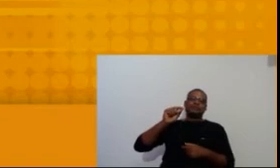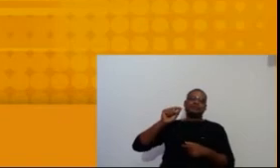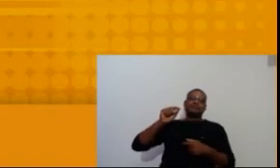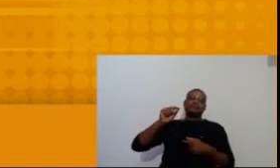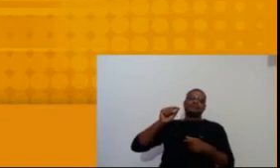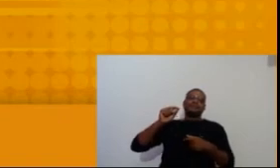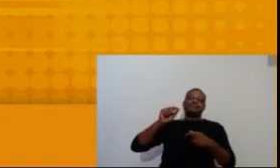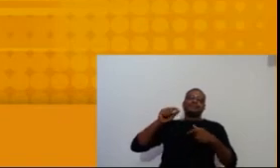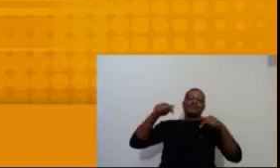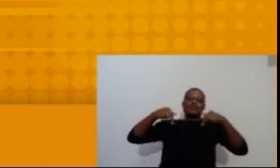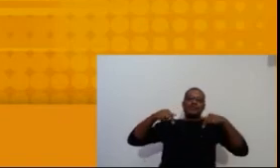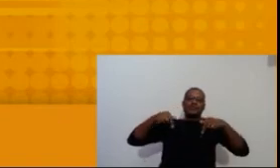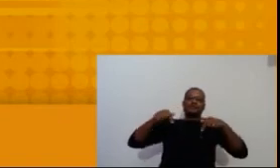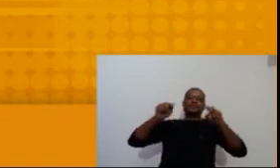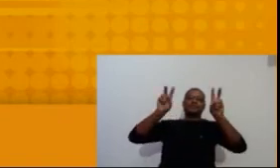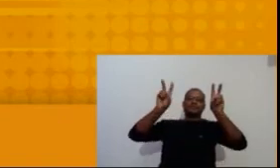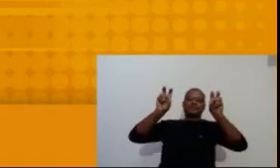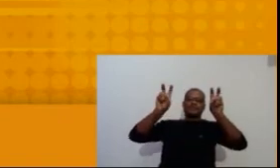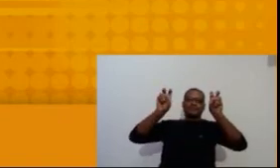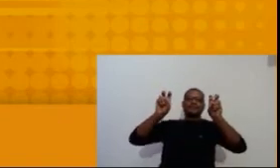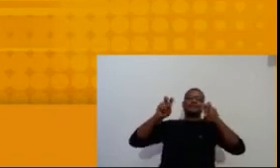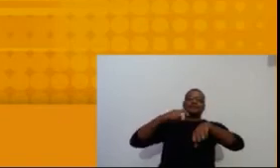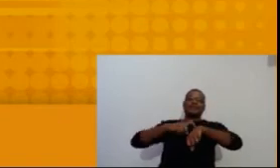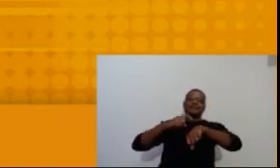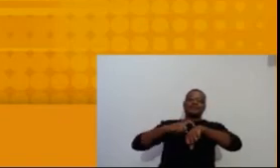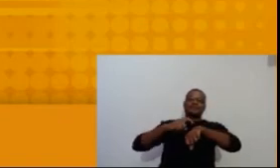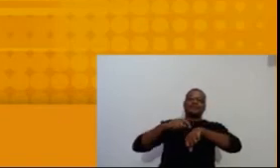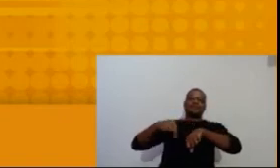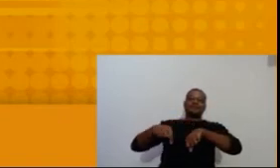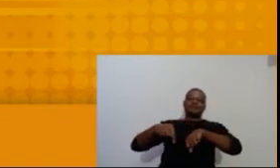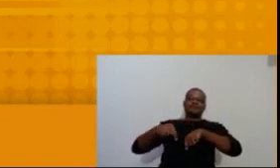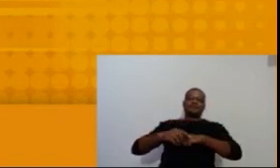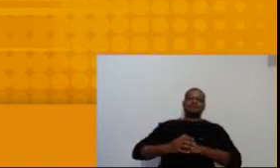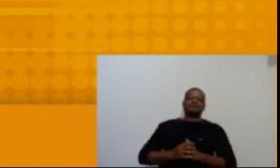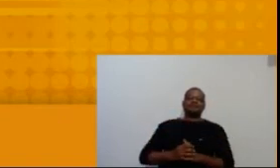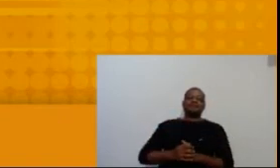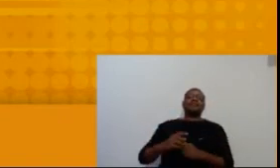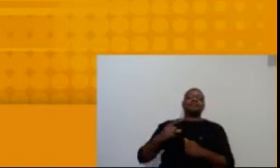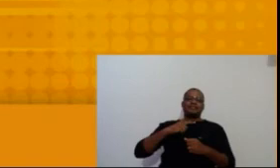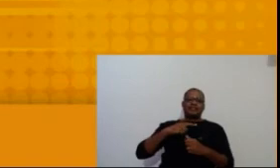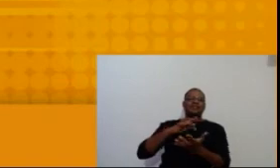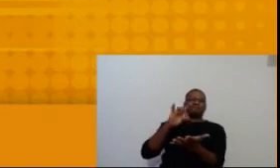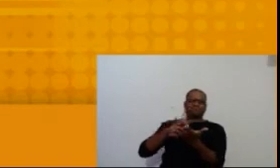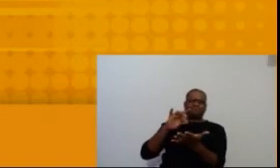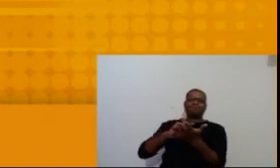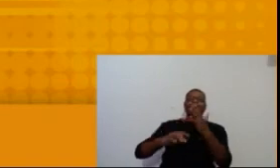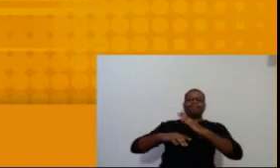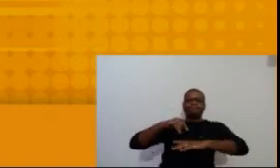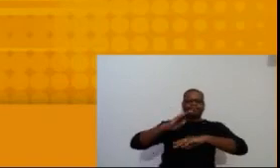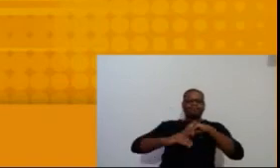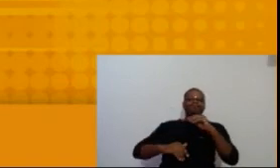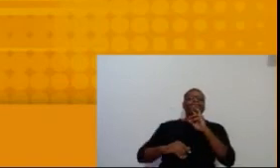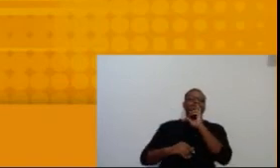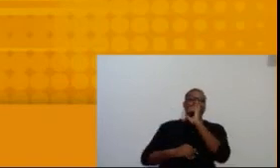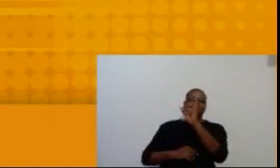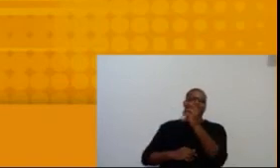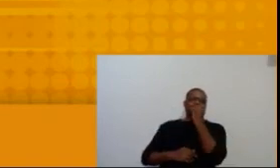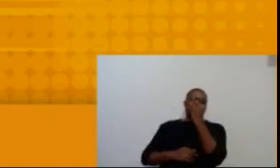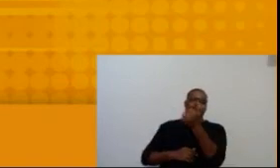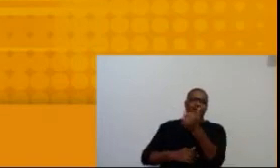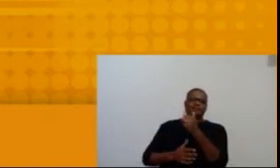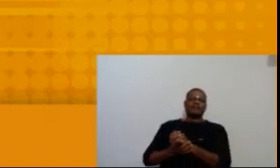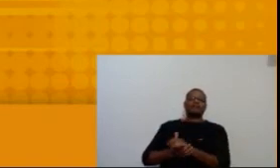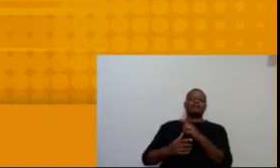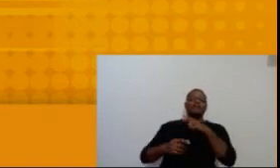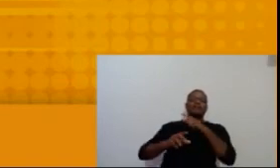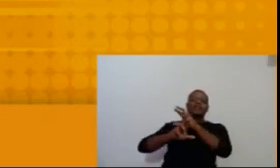que nós estamos tendo excelentes respostas, né? E essa diversidade que o SENAC oferece, desde os